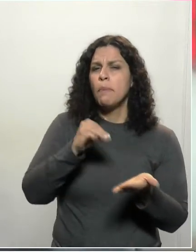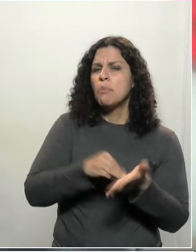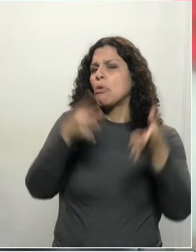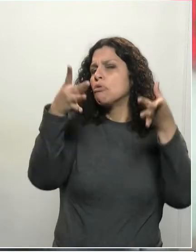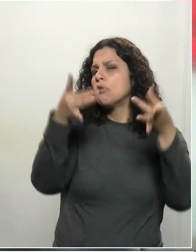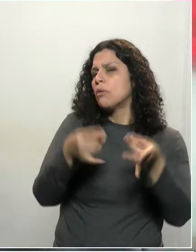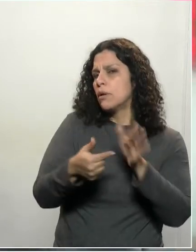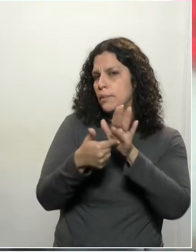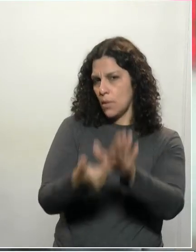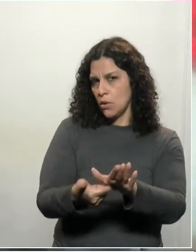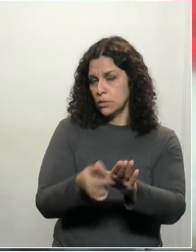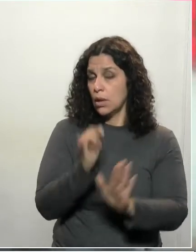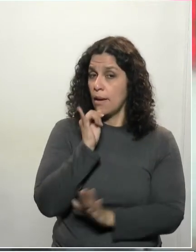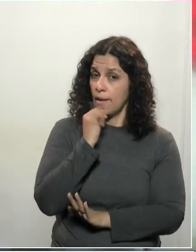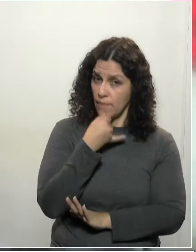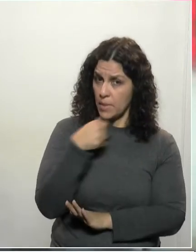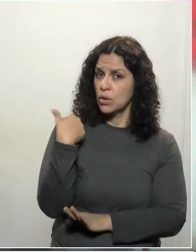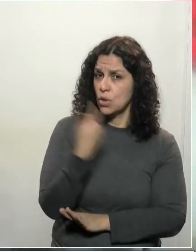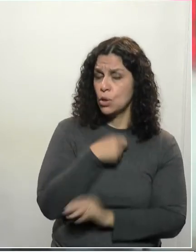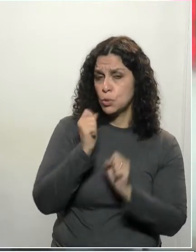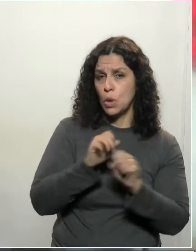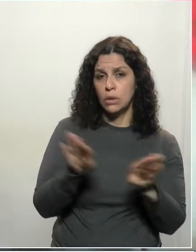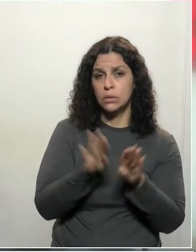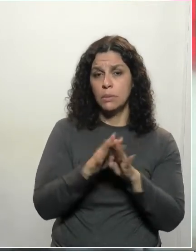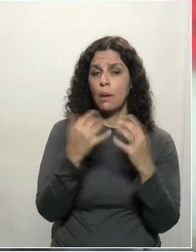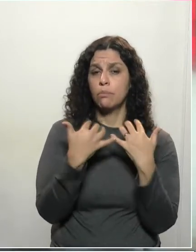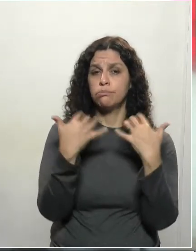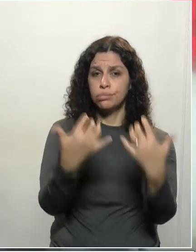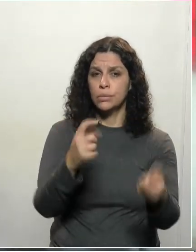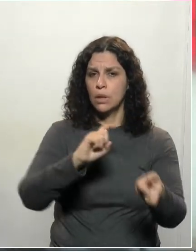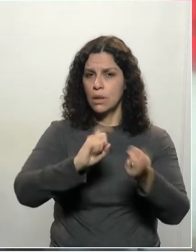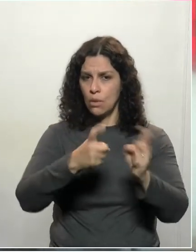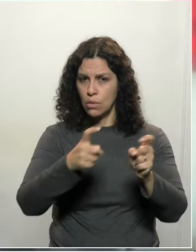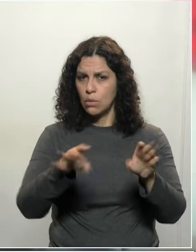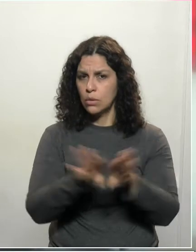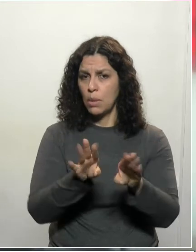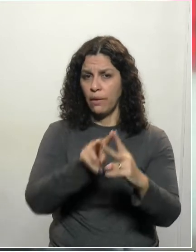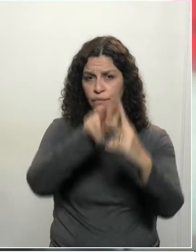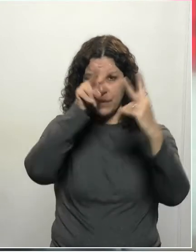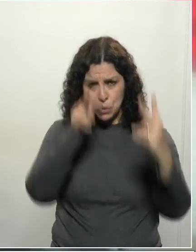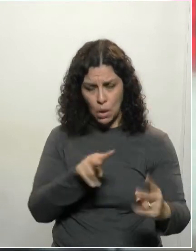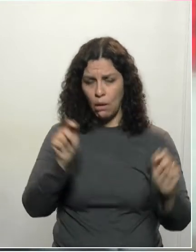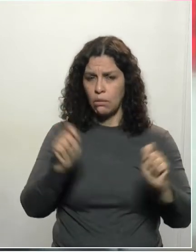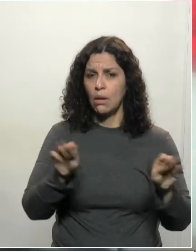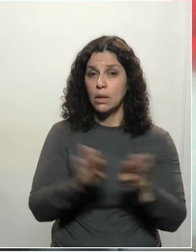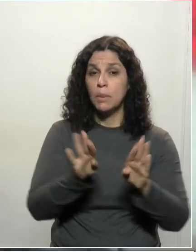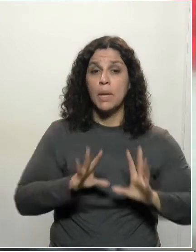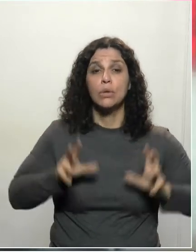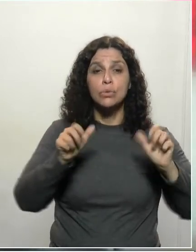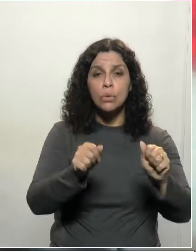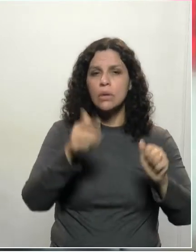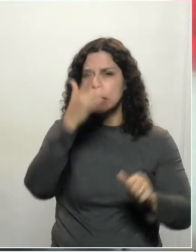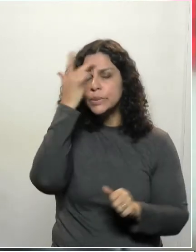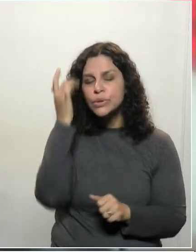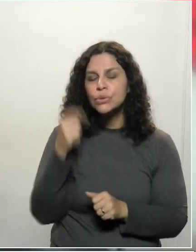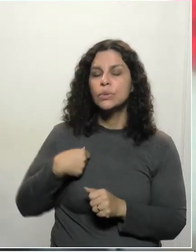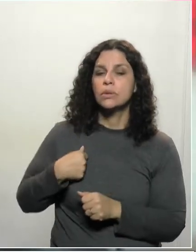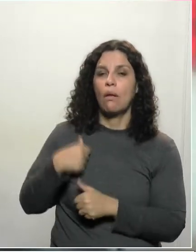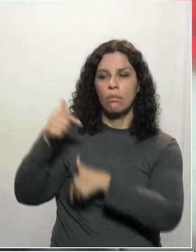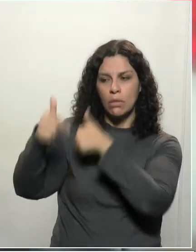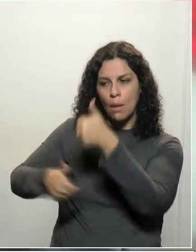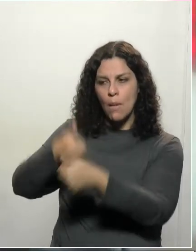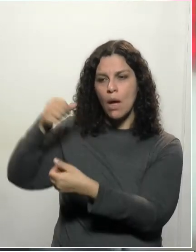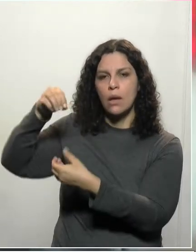transparência. Infelizmente, eu gostaria muito que nós pudéssemos fazer uma audiência pública, mesmo que virtual, para que todos os envolvidos, servidores,